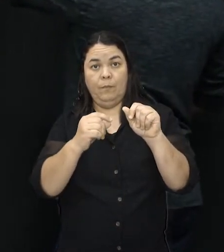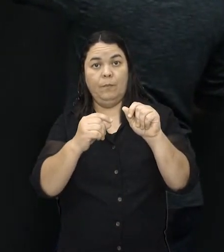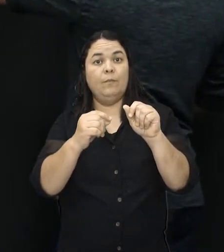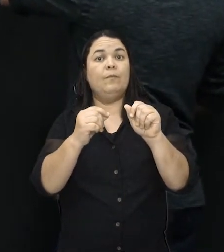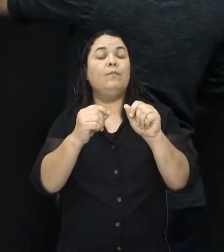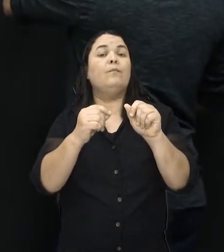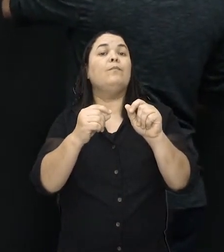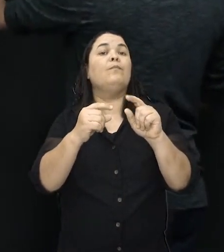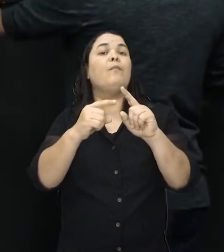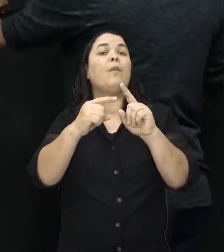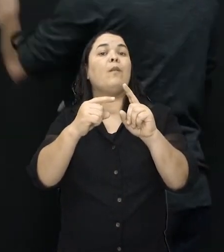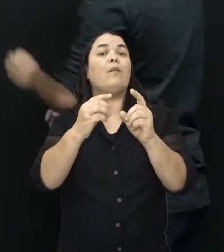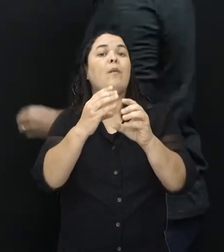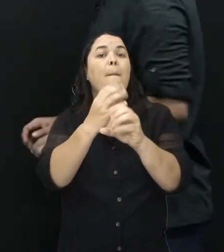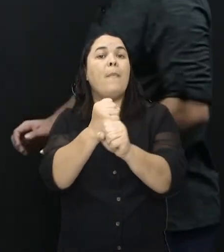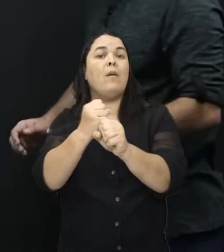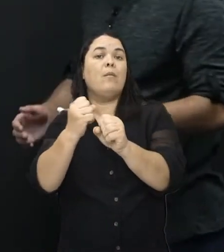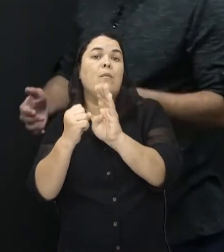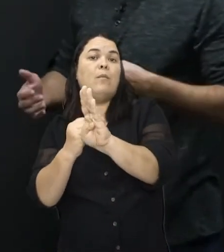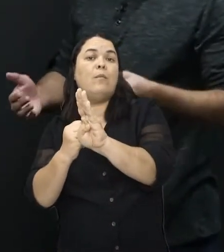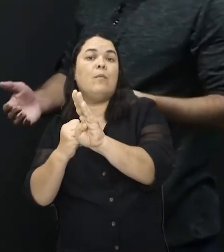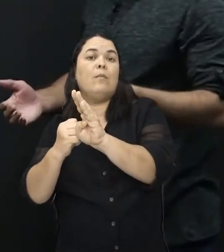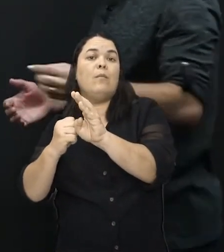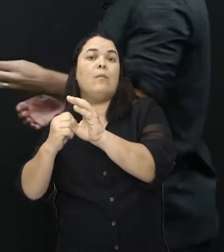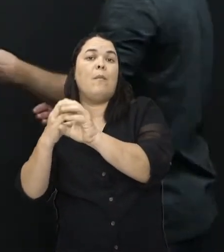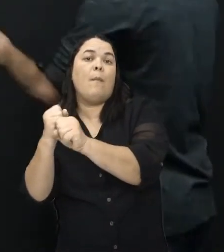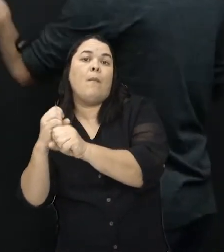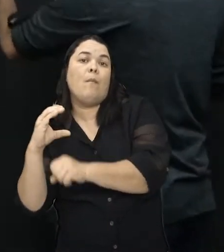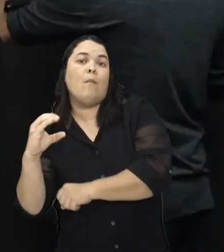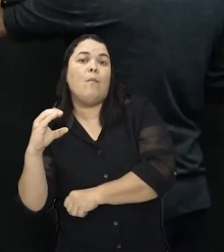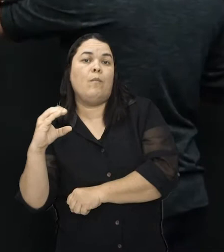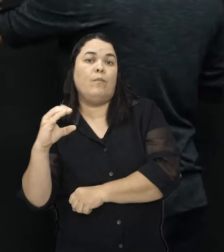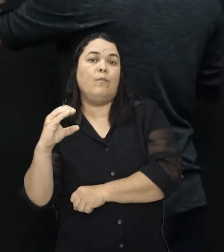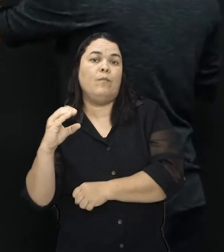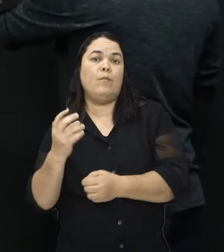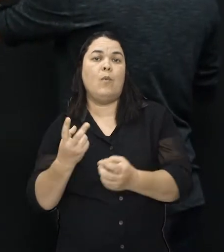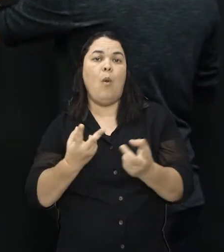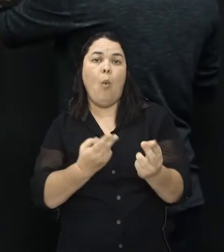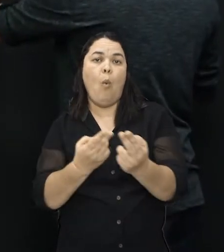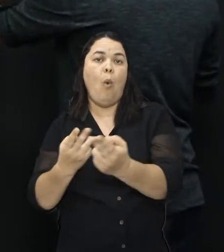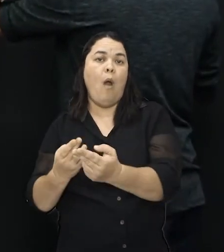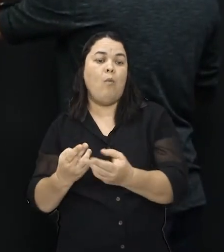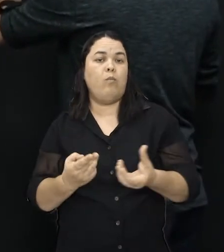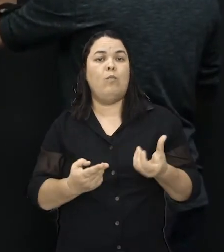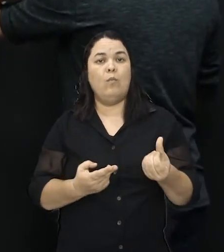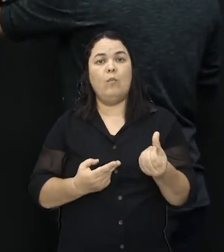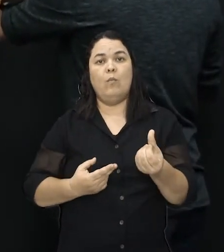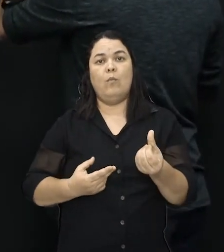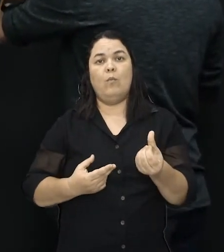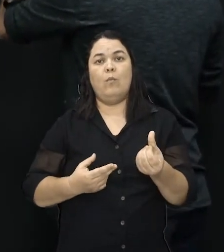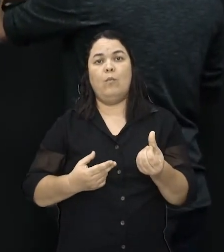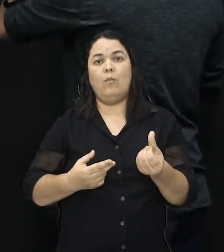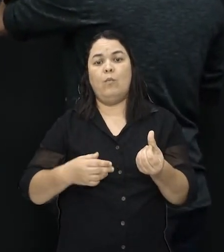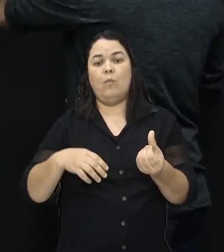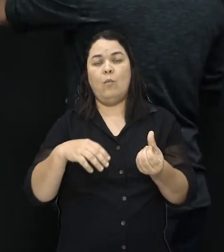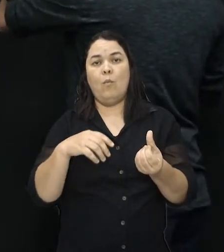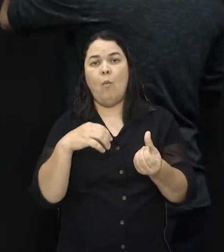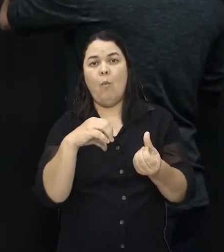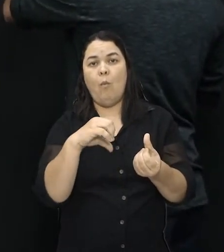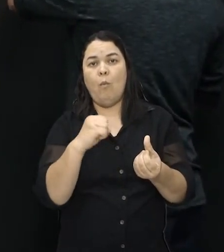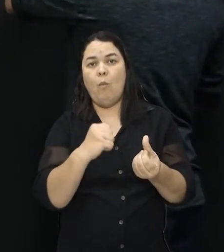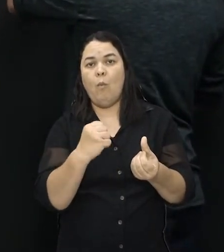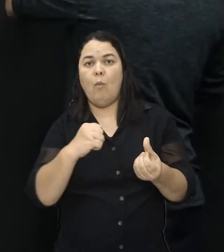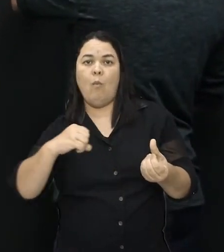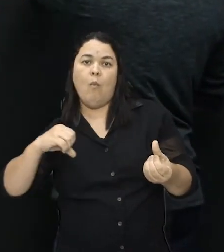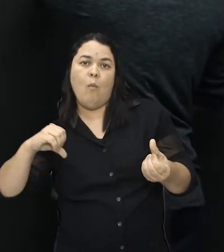B mais C em cima, assim como nós teremos 6 mais 8